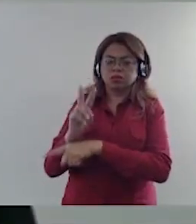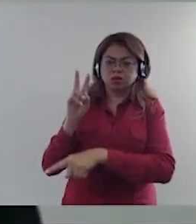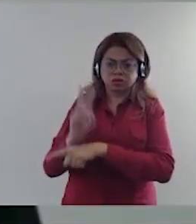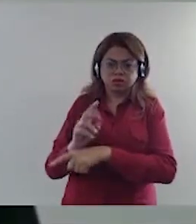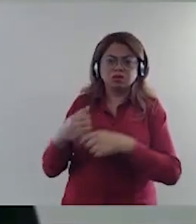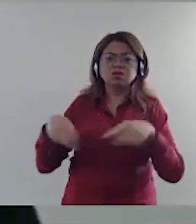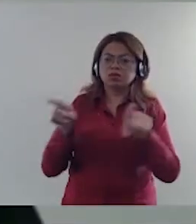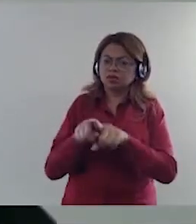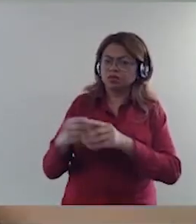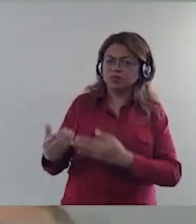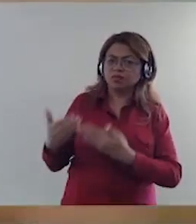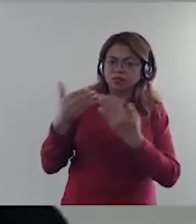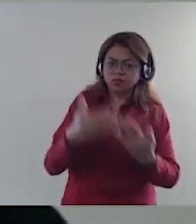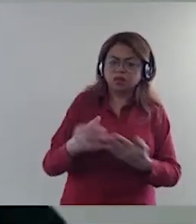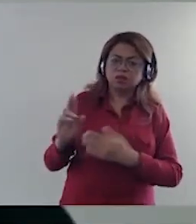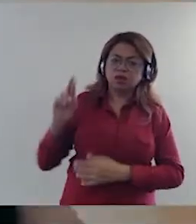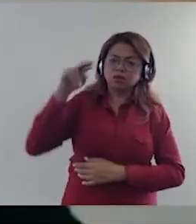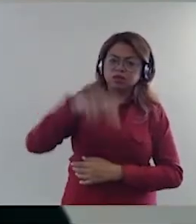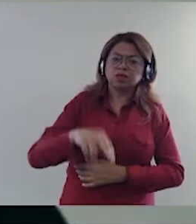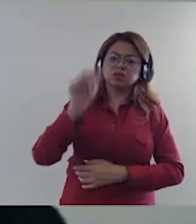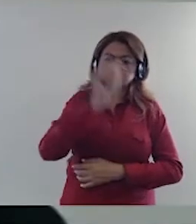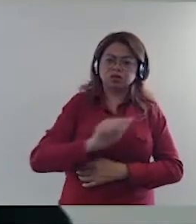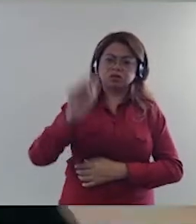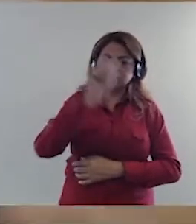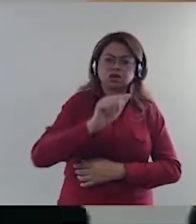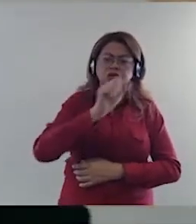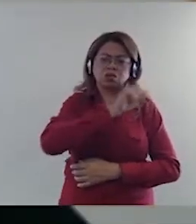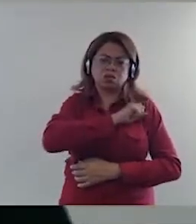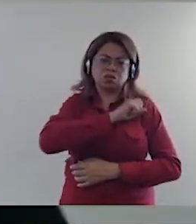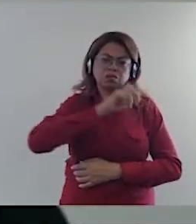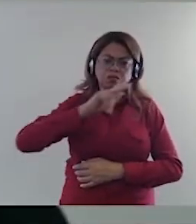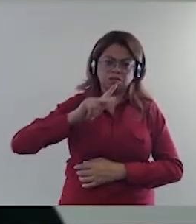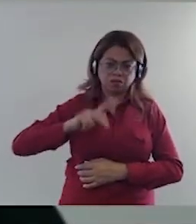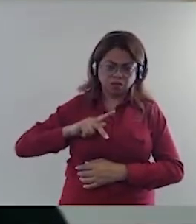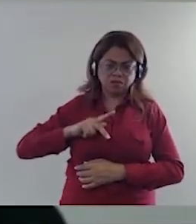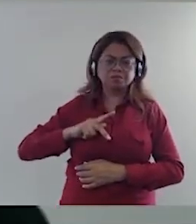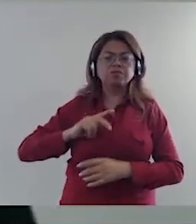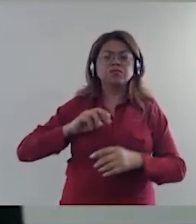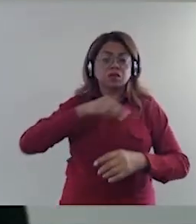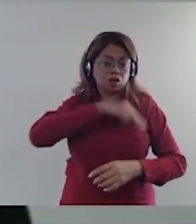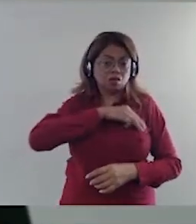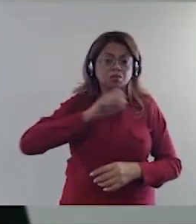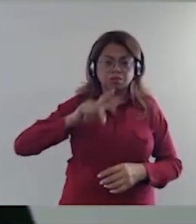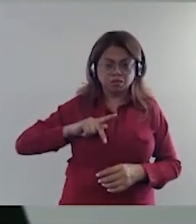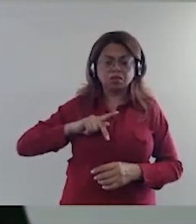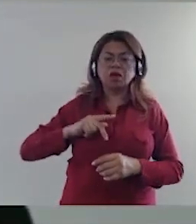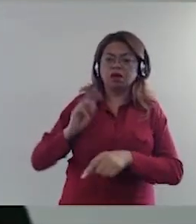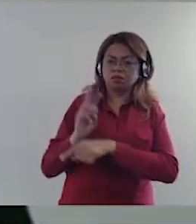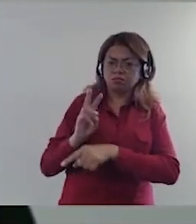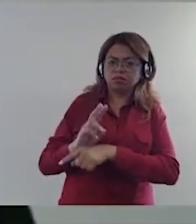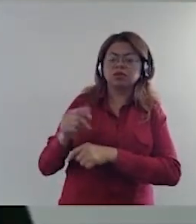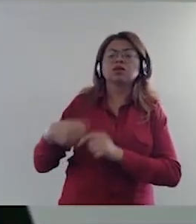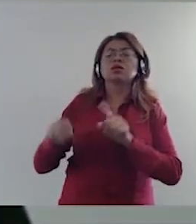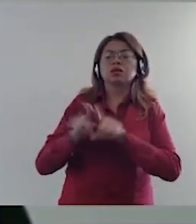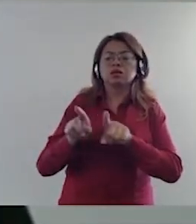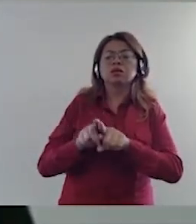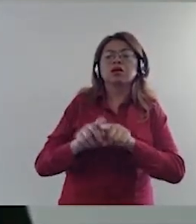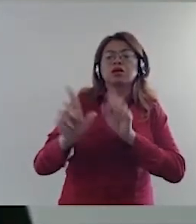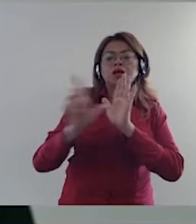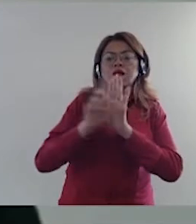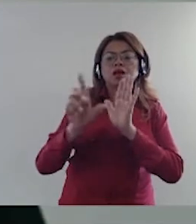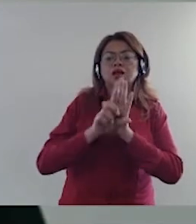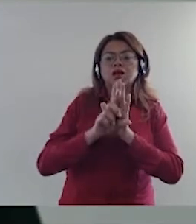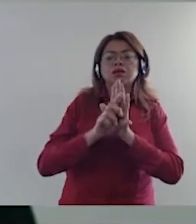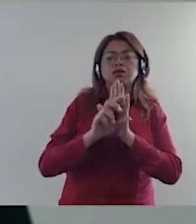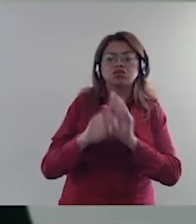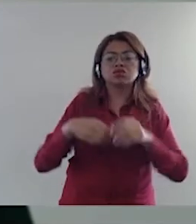representados adequadamente por associações, Ministério Público, e, no caso da Lei de Ação Civil